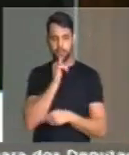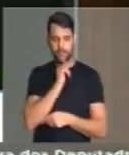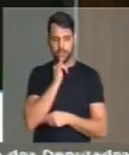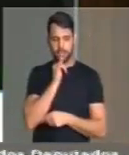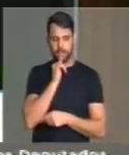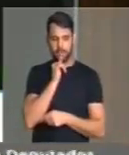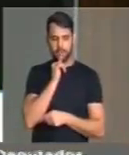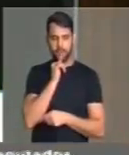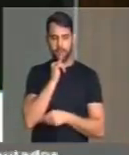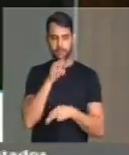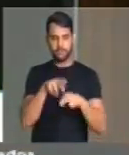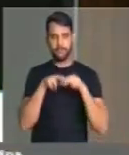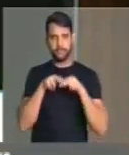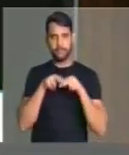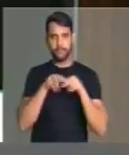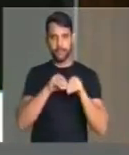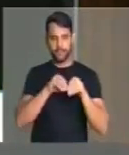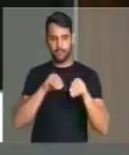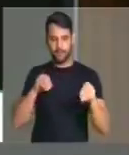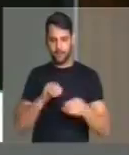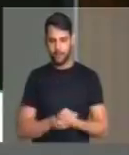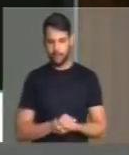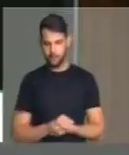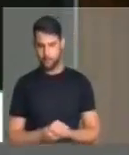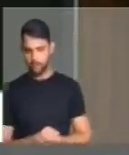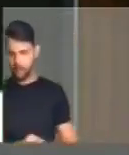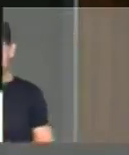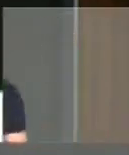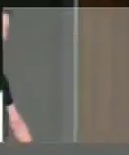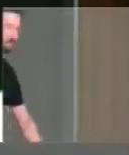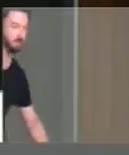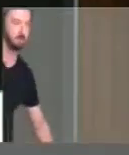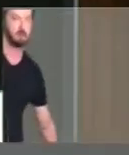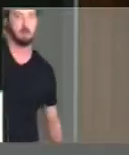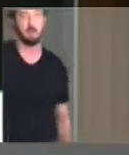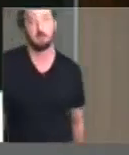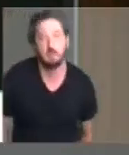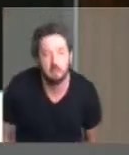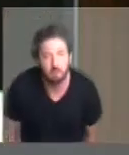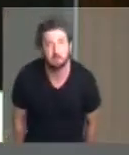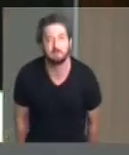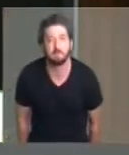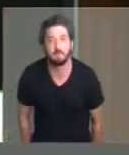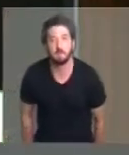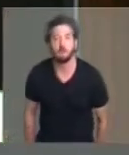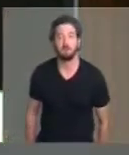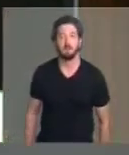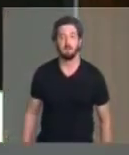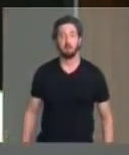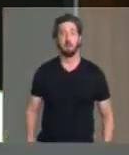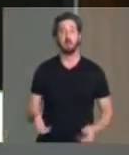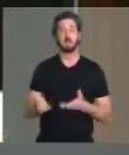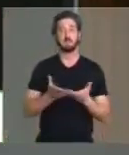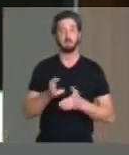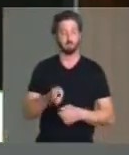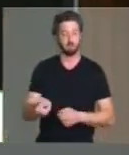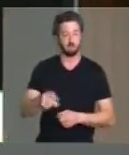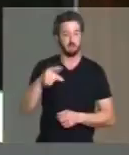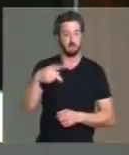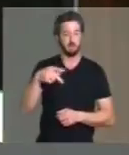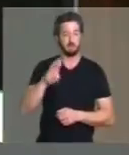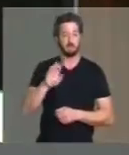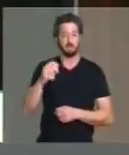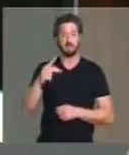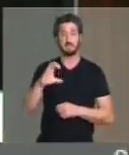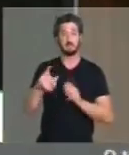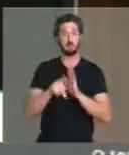exemplo, desvincular a Lei Orgânica da Assistência Social, Benefício da Prestação Continuada, o BPC,